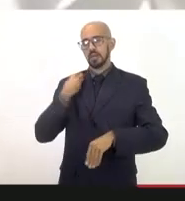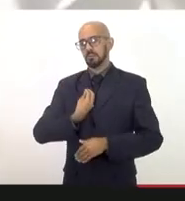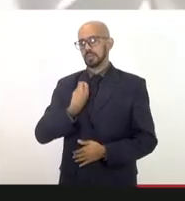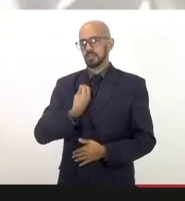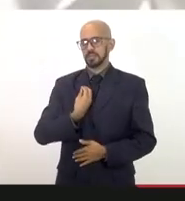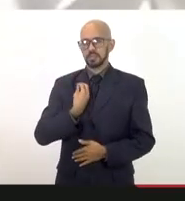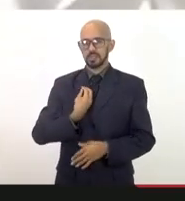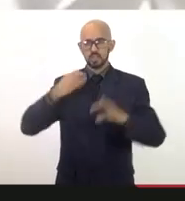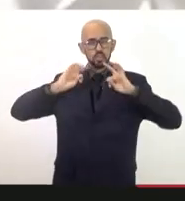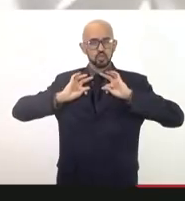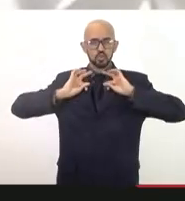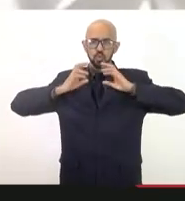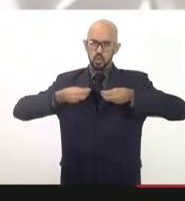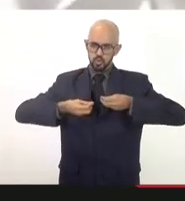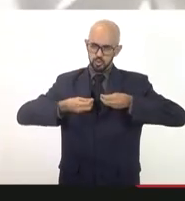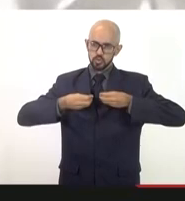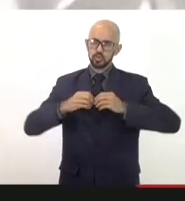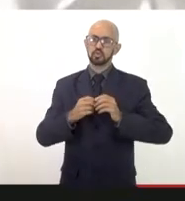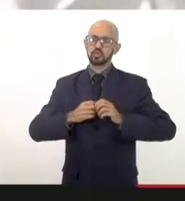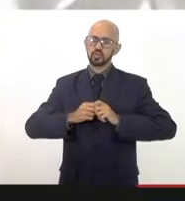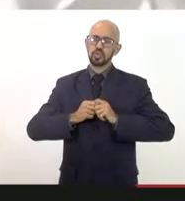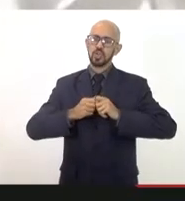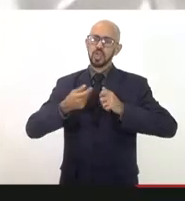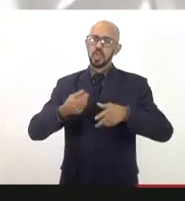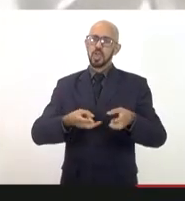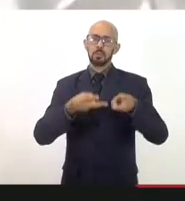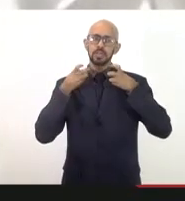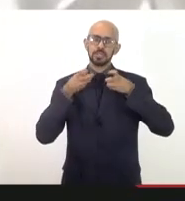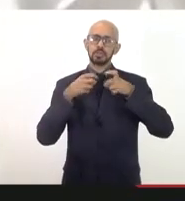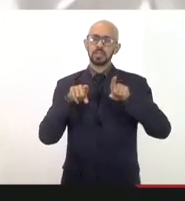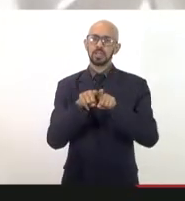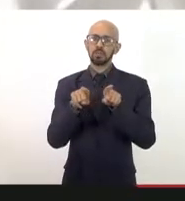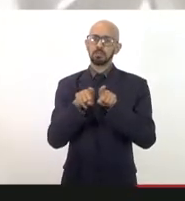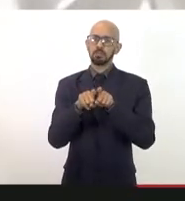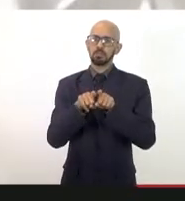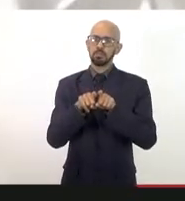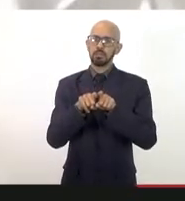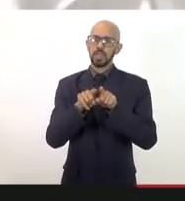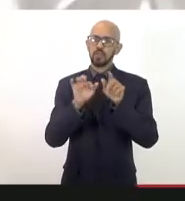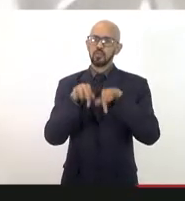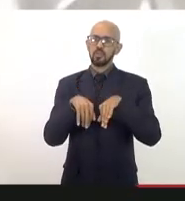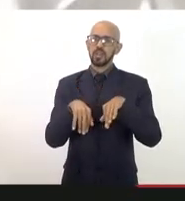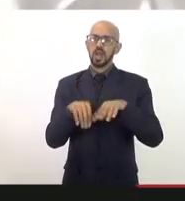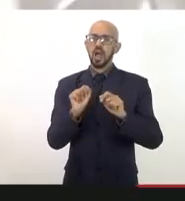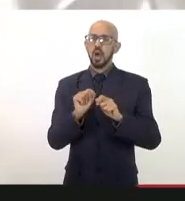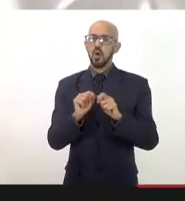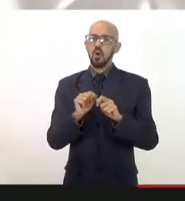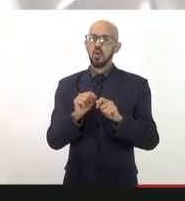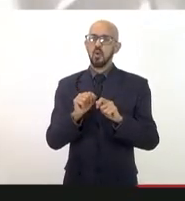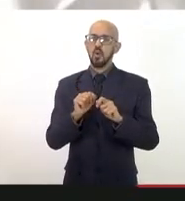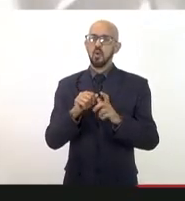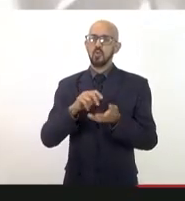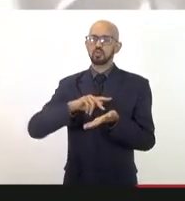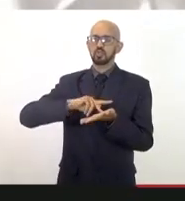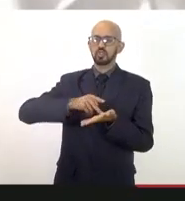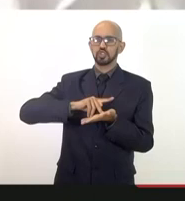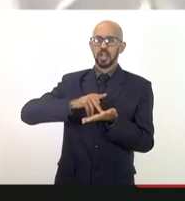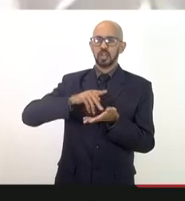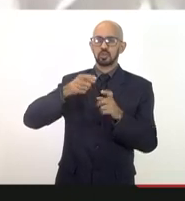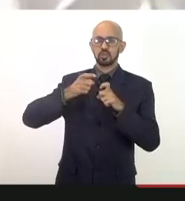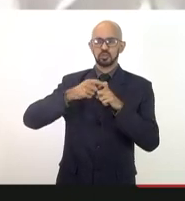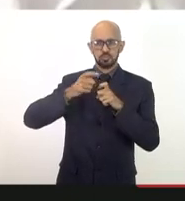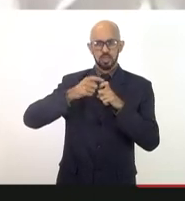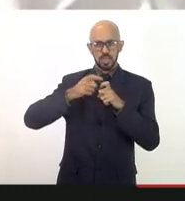presença de todas e todos, né? Vim aqui para terminar uma fala do Sindicato dos